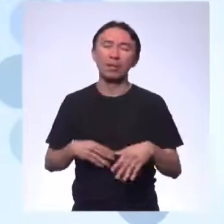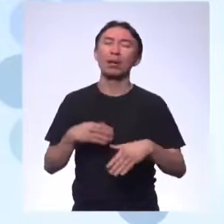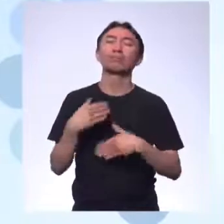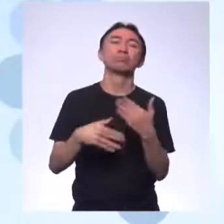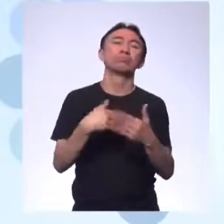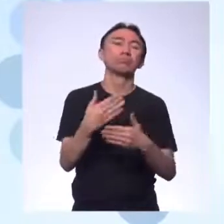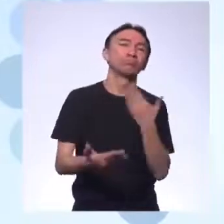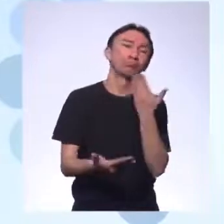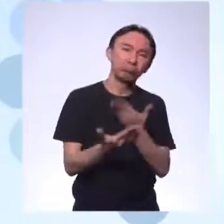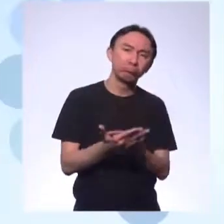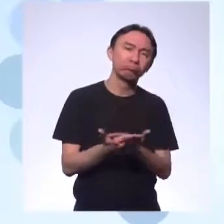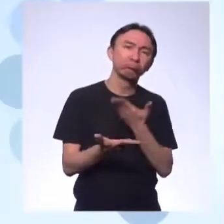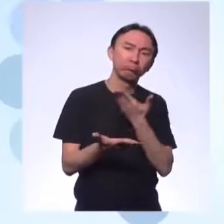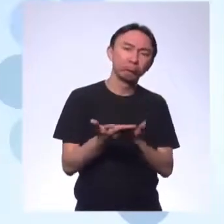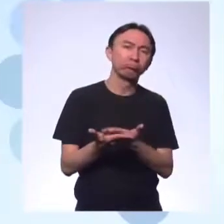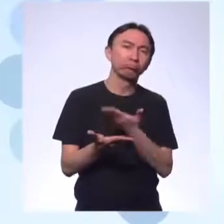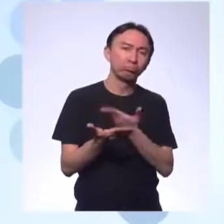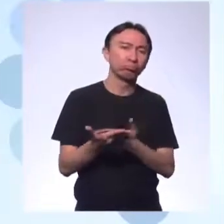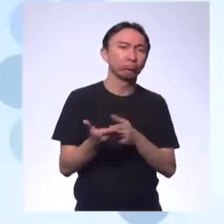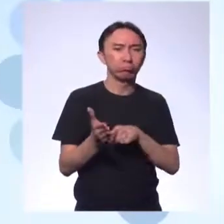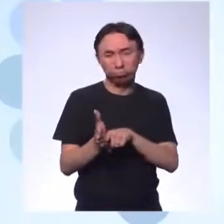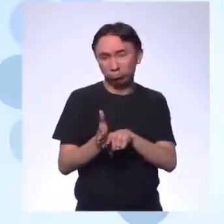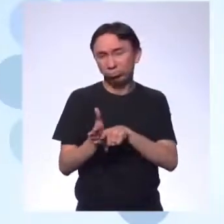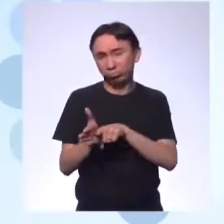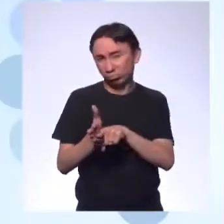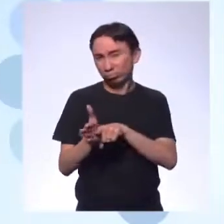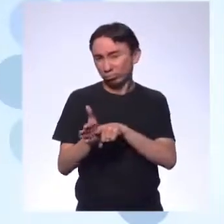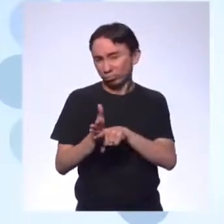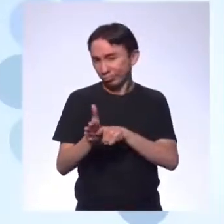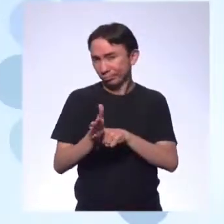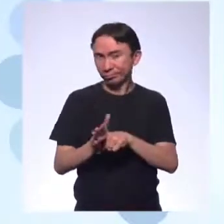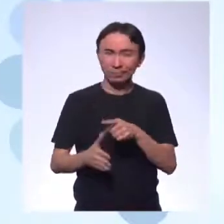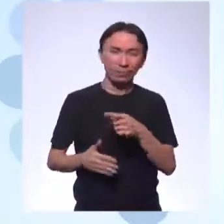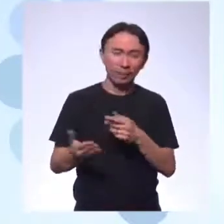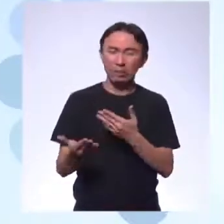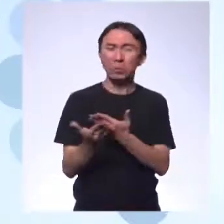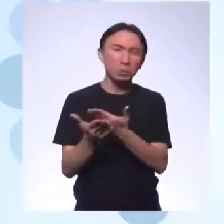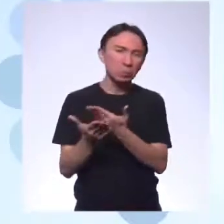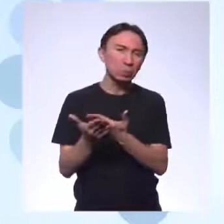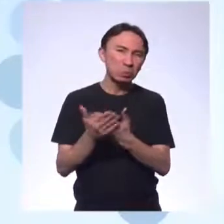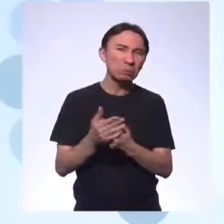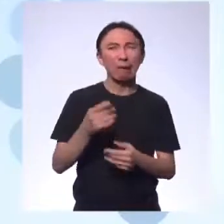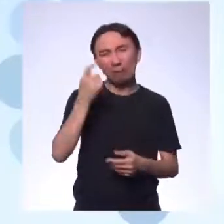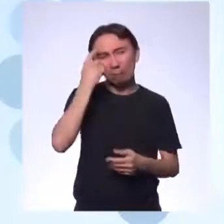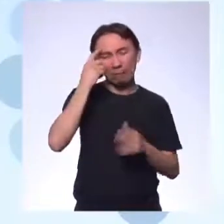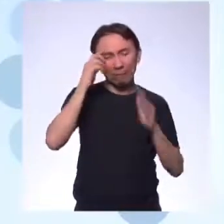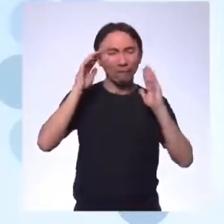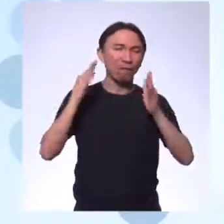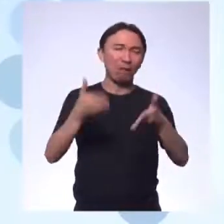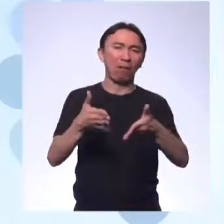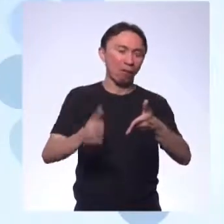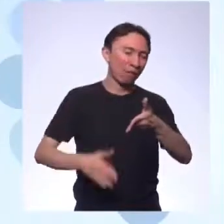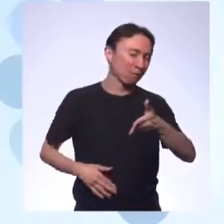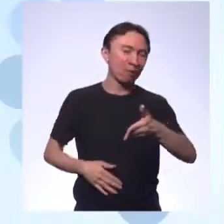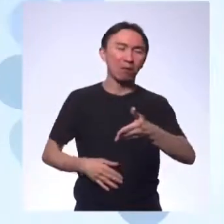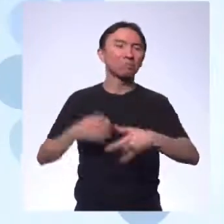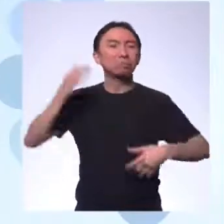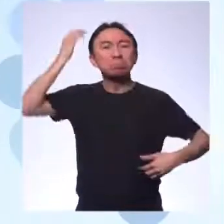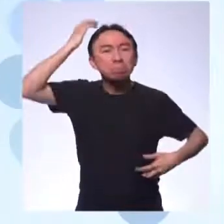os estudos evolutivos, né, e a classificação dos seres vivos começaram a conversar ali e foi se